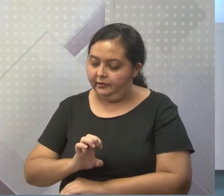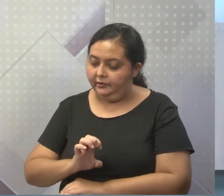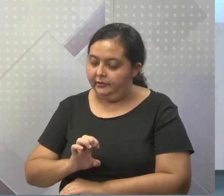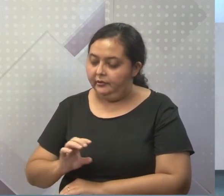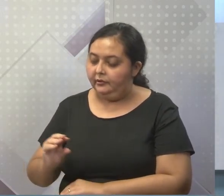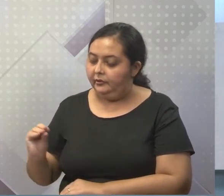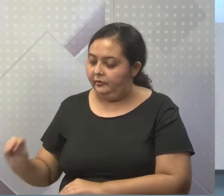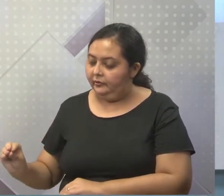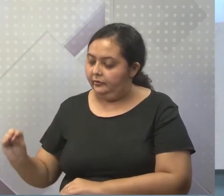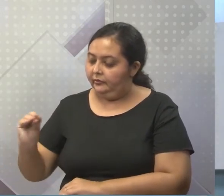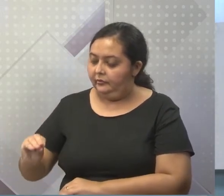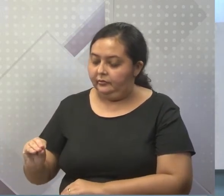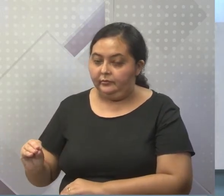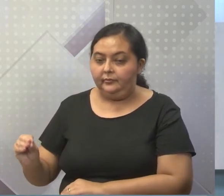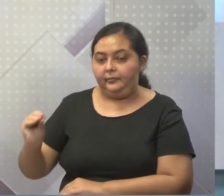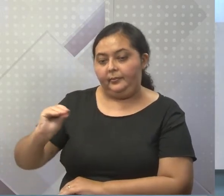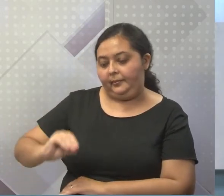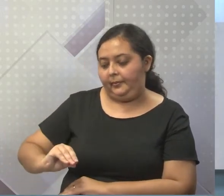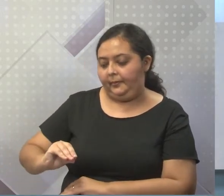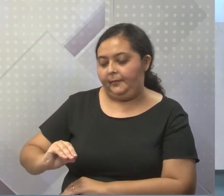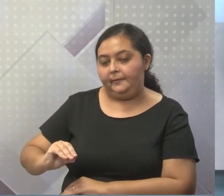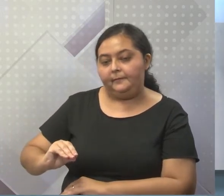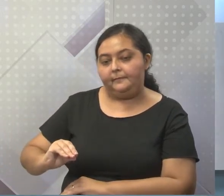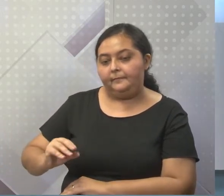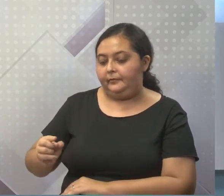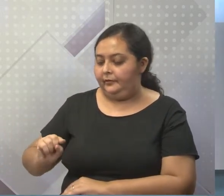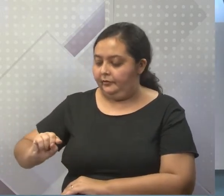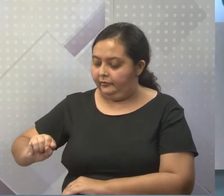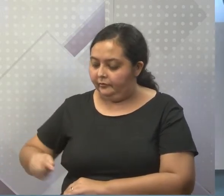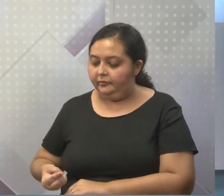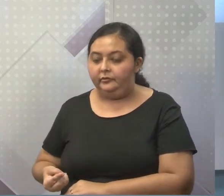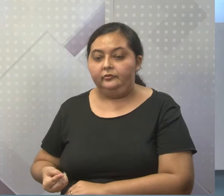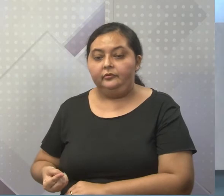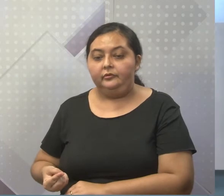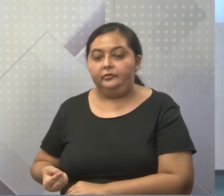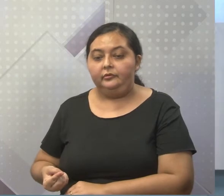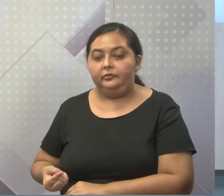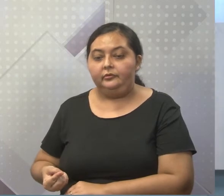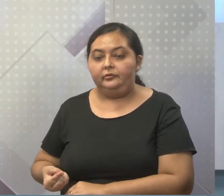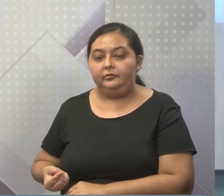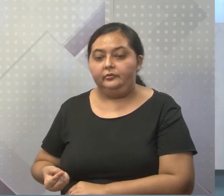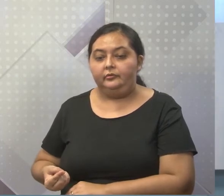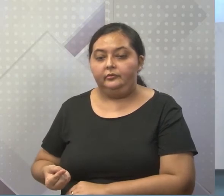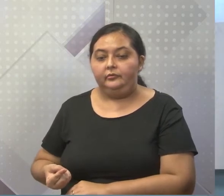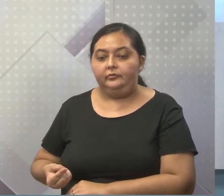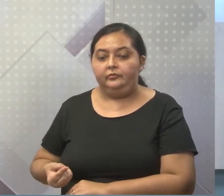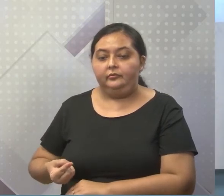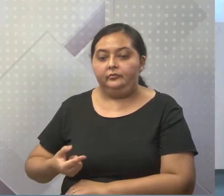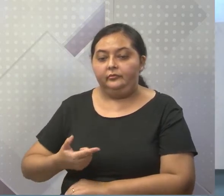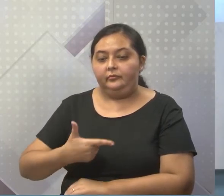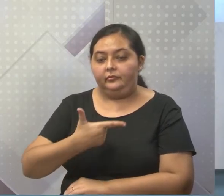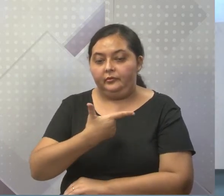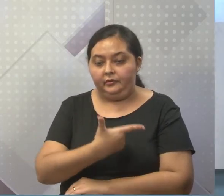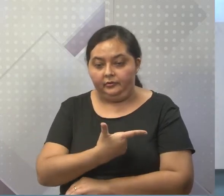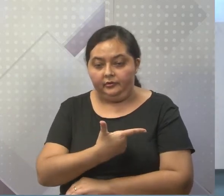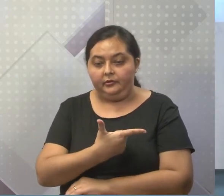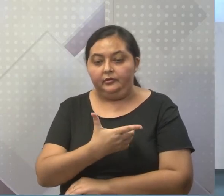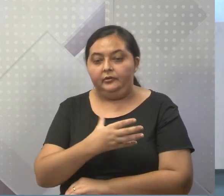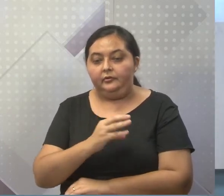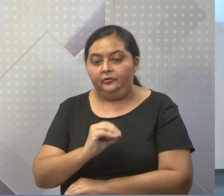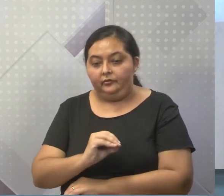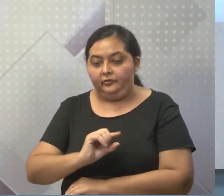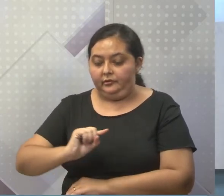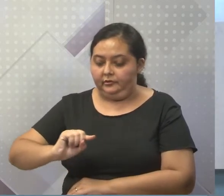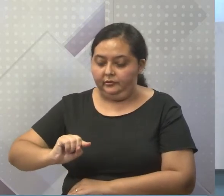casa e mais uma casa. Você observou aí comigo que a vírgula vai ficar exatamente